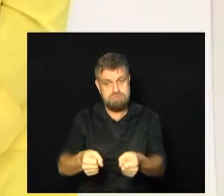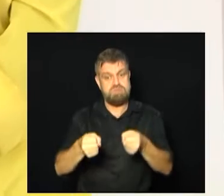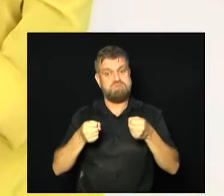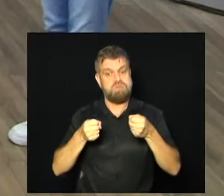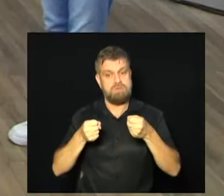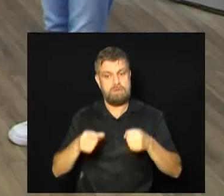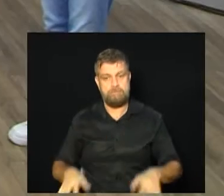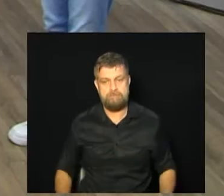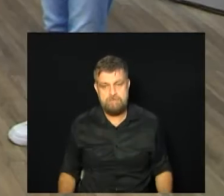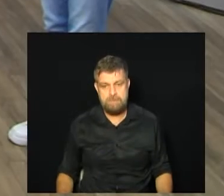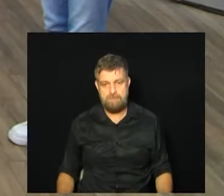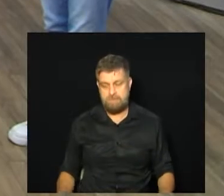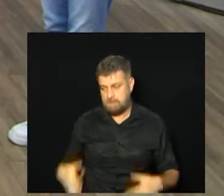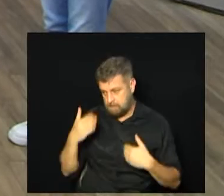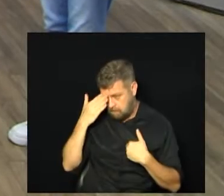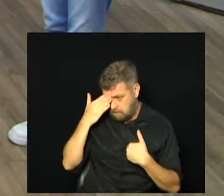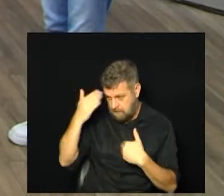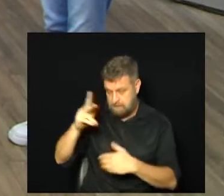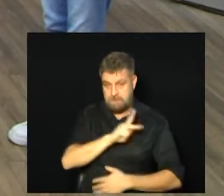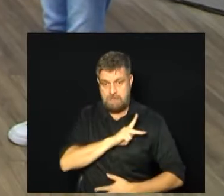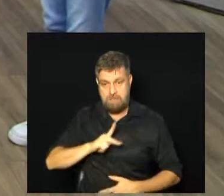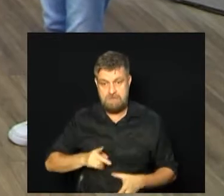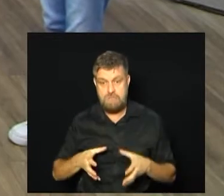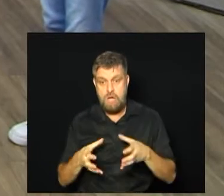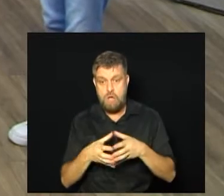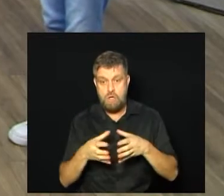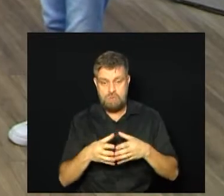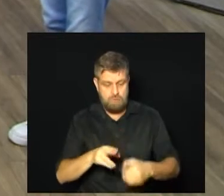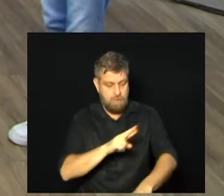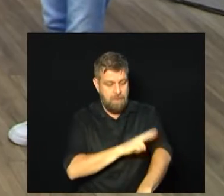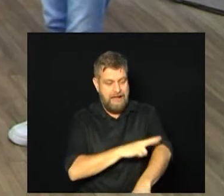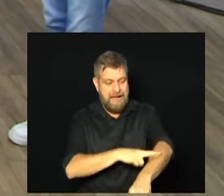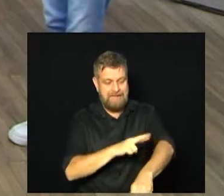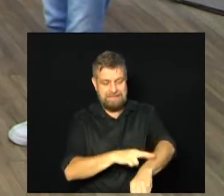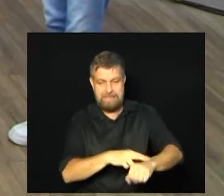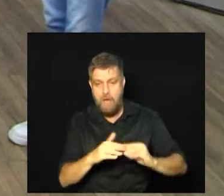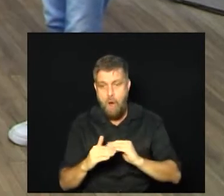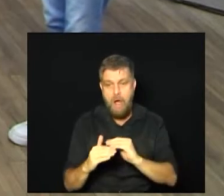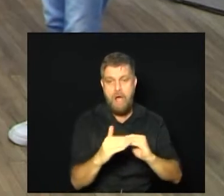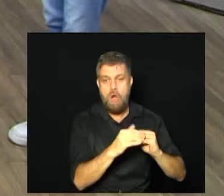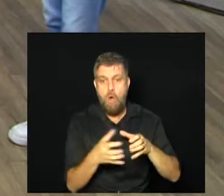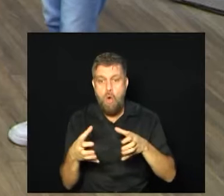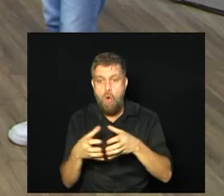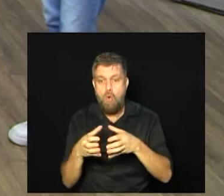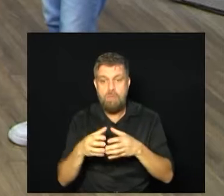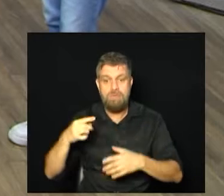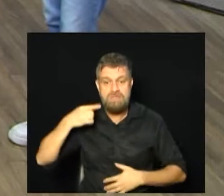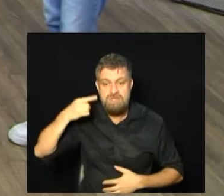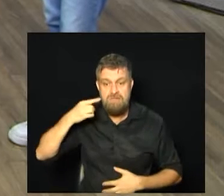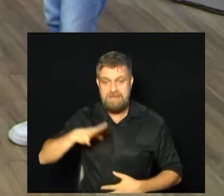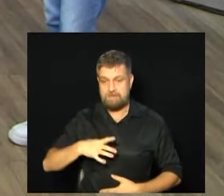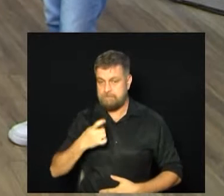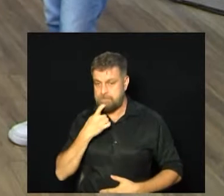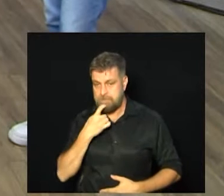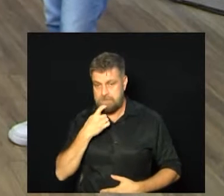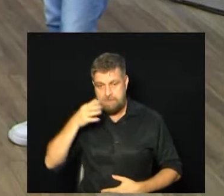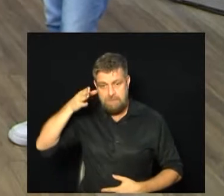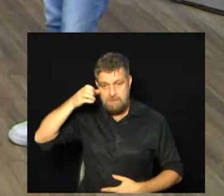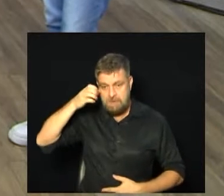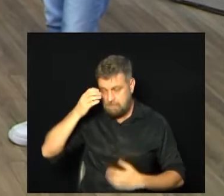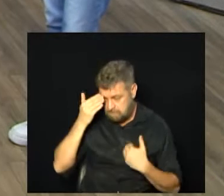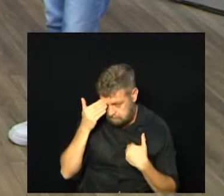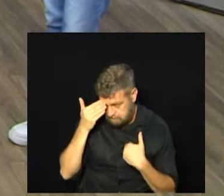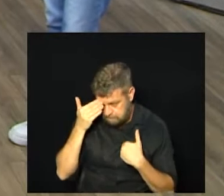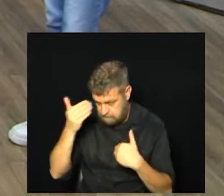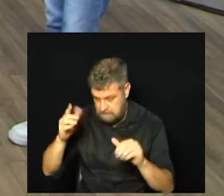Ana Vanessa Rodrigues da Silva, presidente da Comissão da Igualdade Racial da OAB Campinas. André Aranha, também agradeço imensamente a